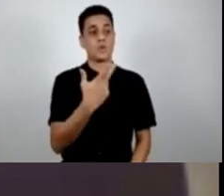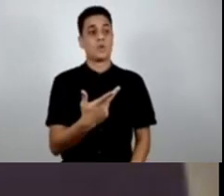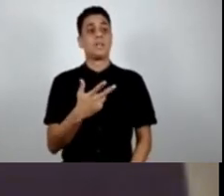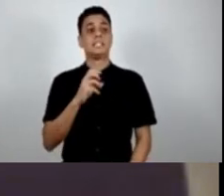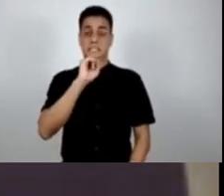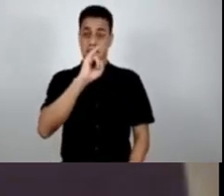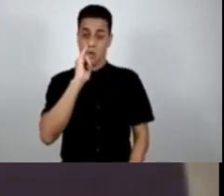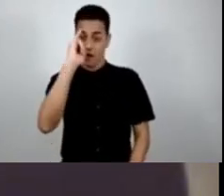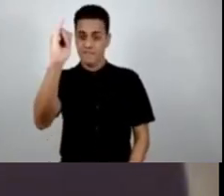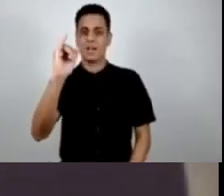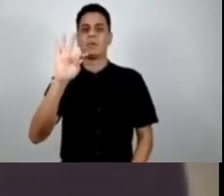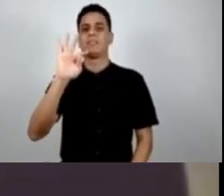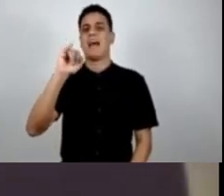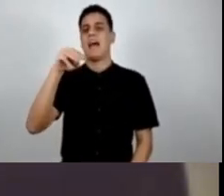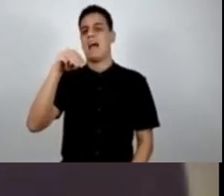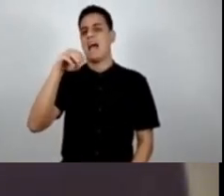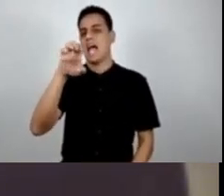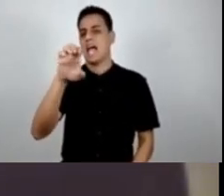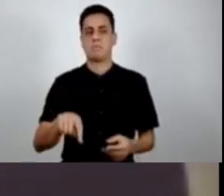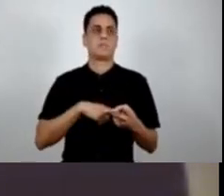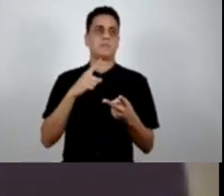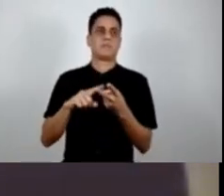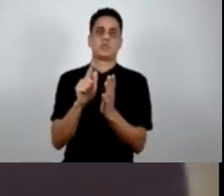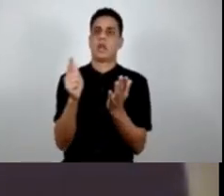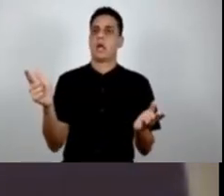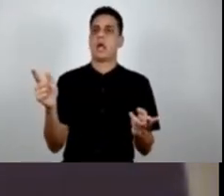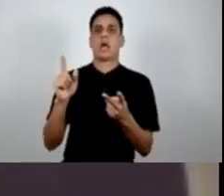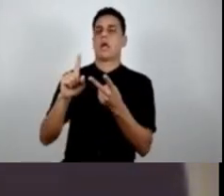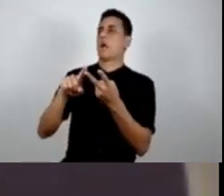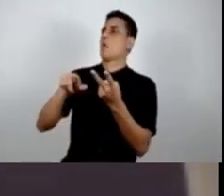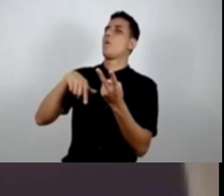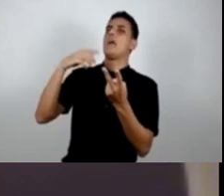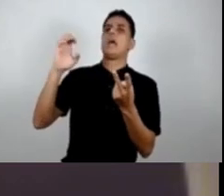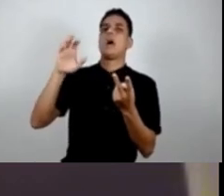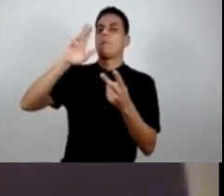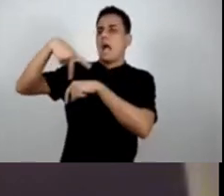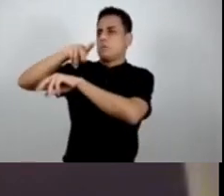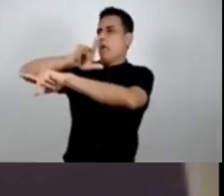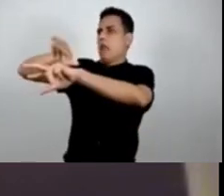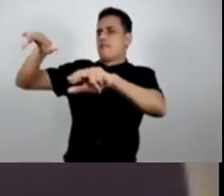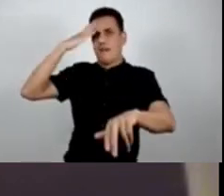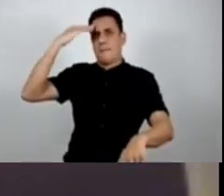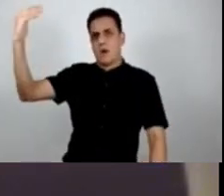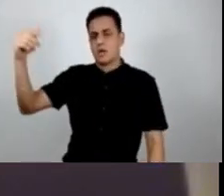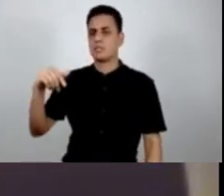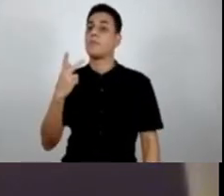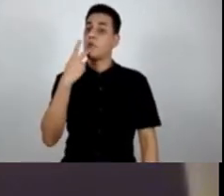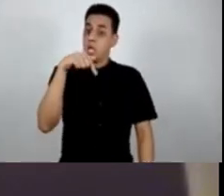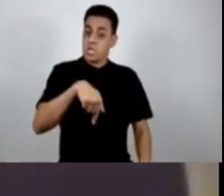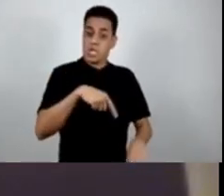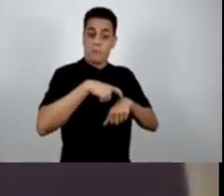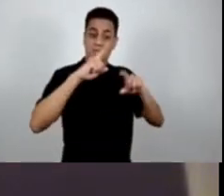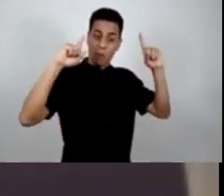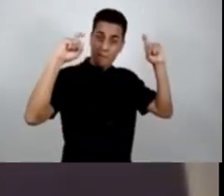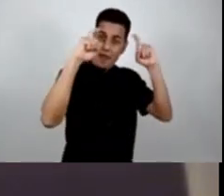Times, do Guardian, do Economist, eu digo que temos um protesto muito, muito complexo agora no Brasil, que não tem uma